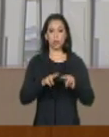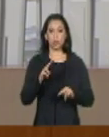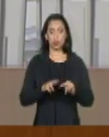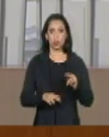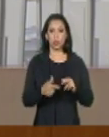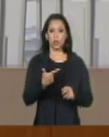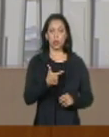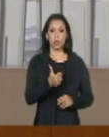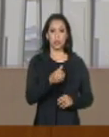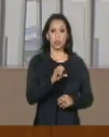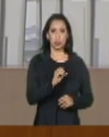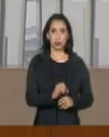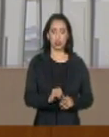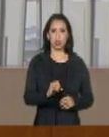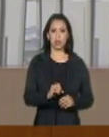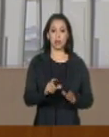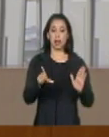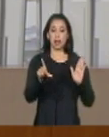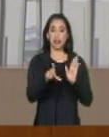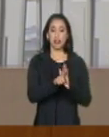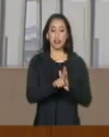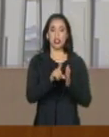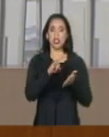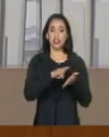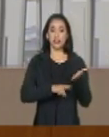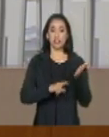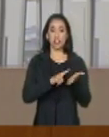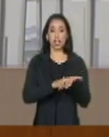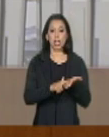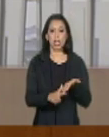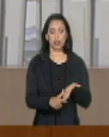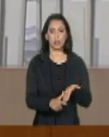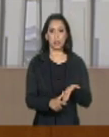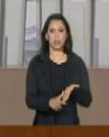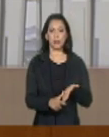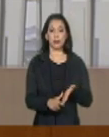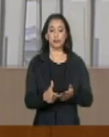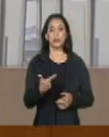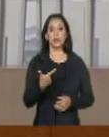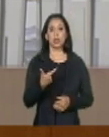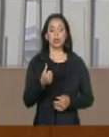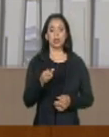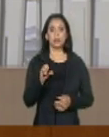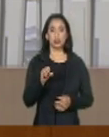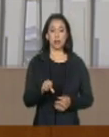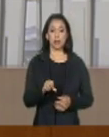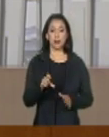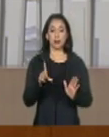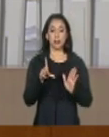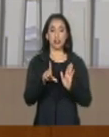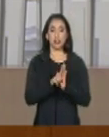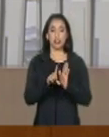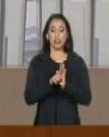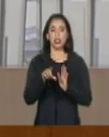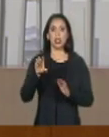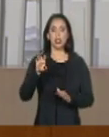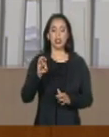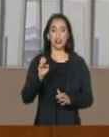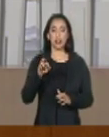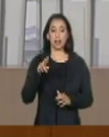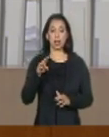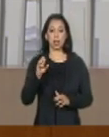Ficha Limpa. Em 2009, tinha havido o precedente Eros Grau, em fevereiro